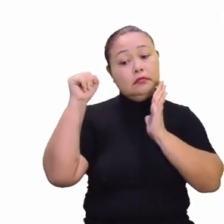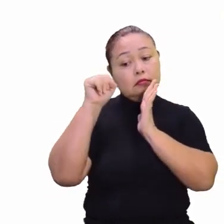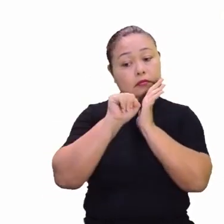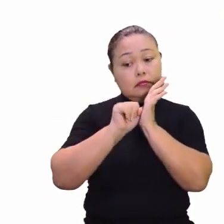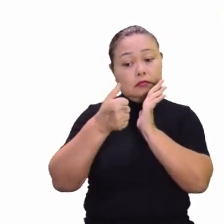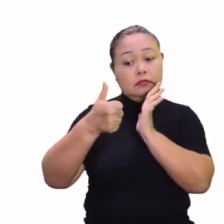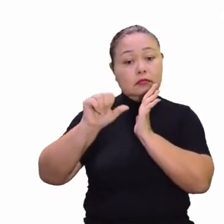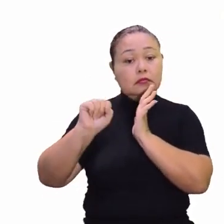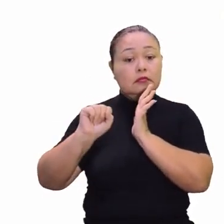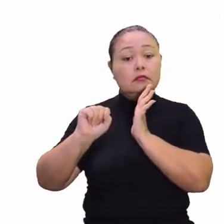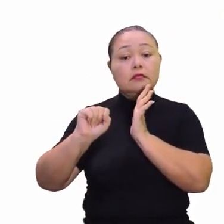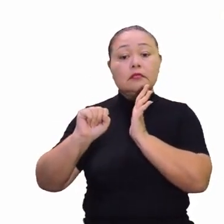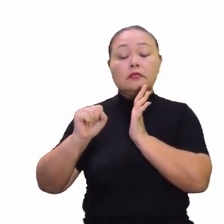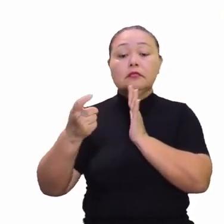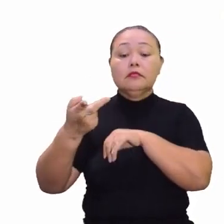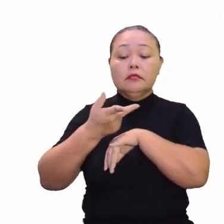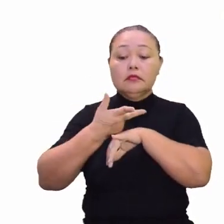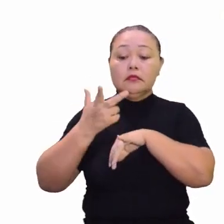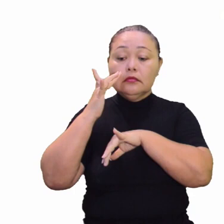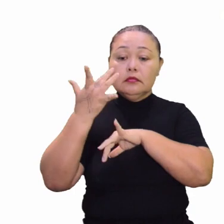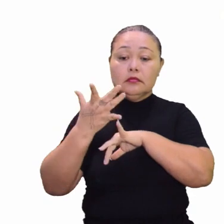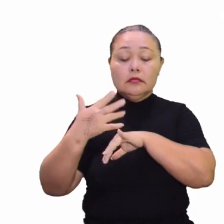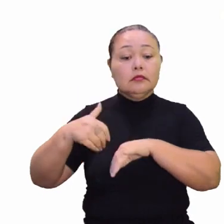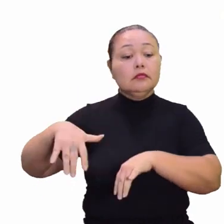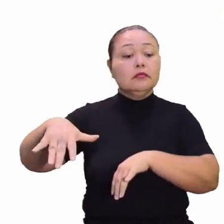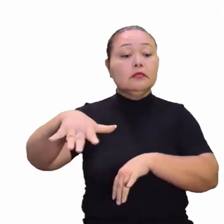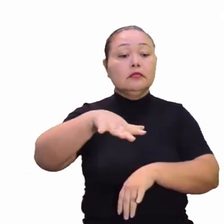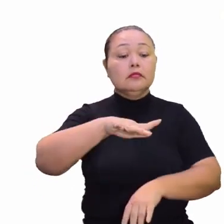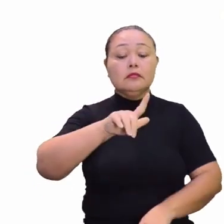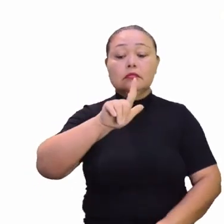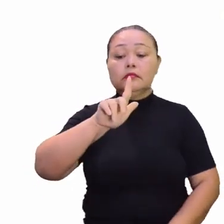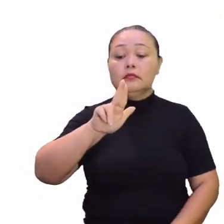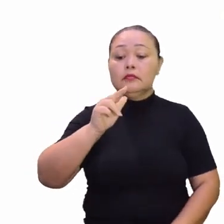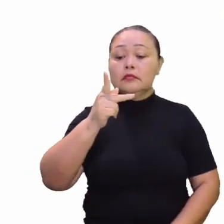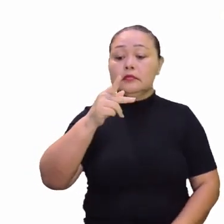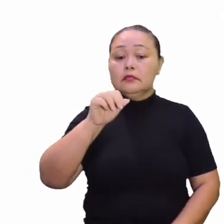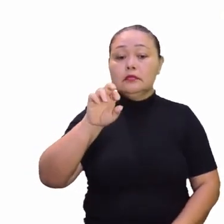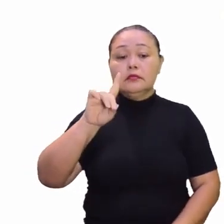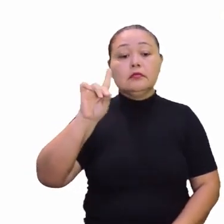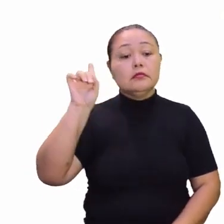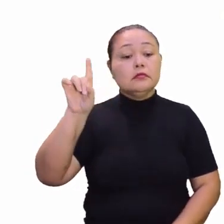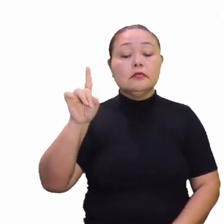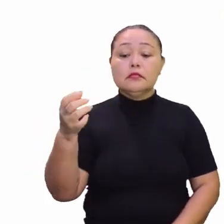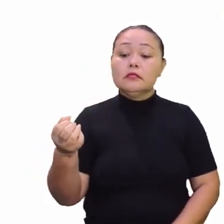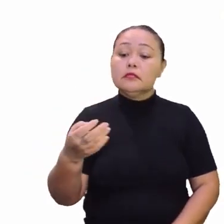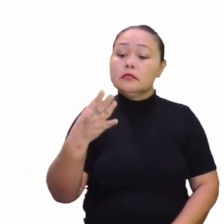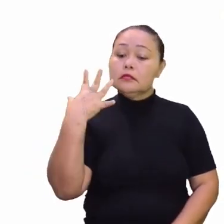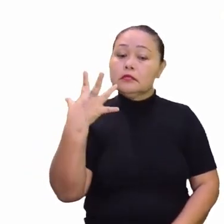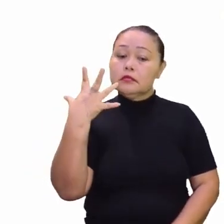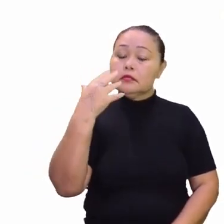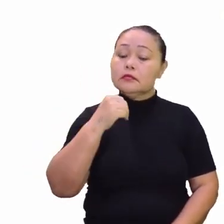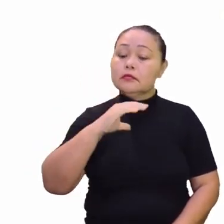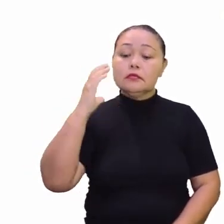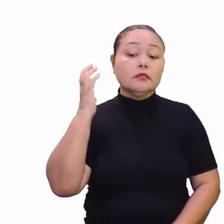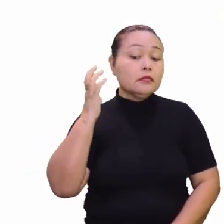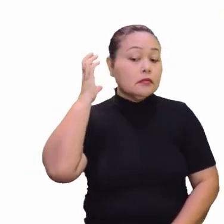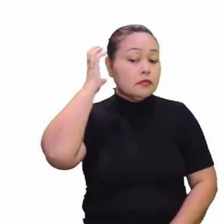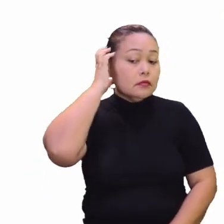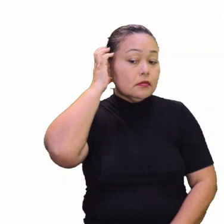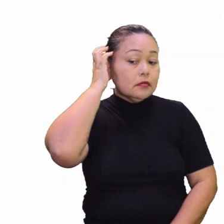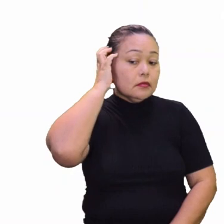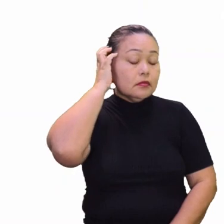século XVIII, a procura pelo ouro na região do Guaporé, Vila Bela e Cuiabá. Então, foi importante